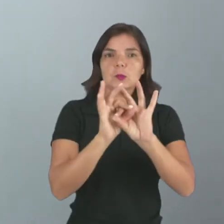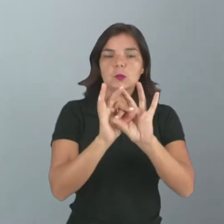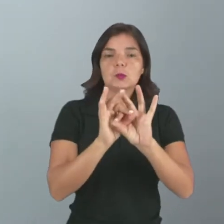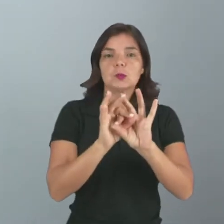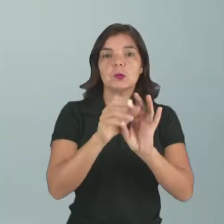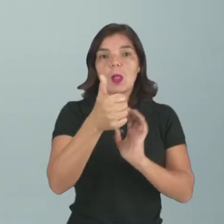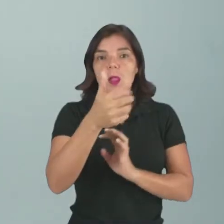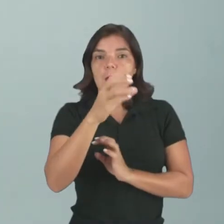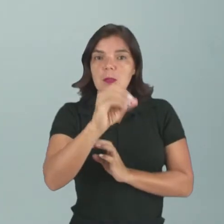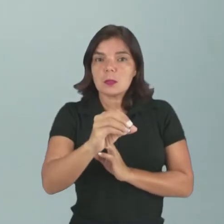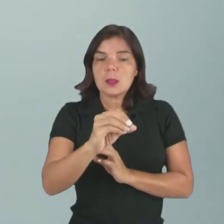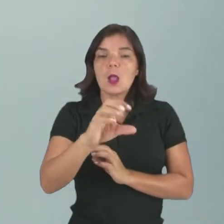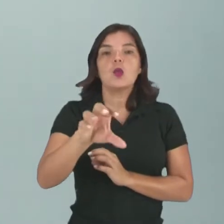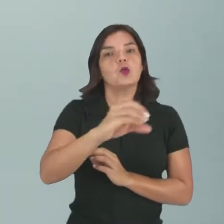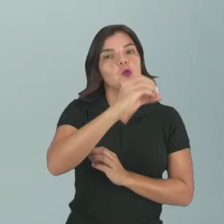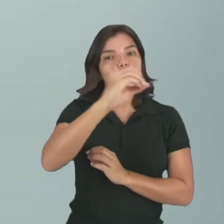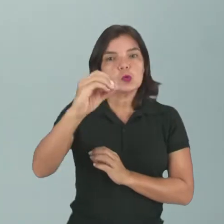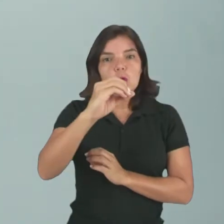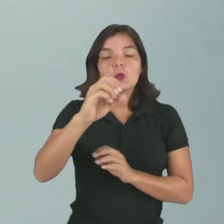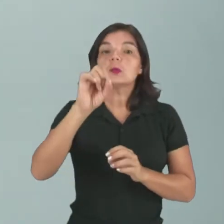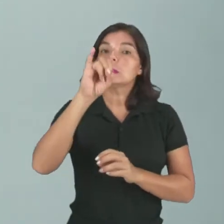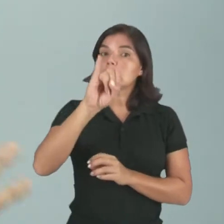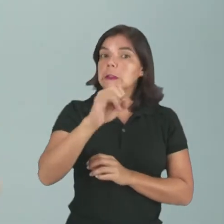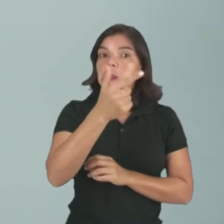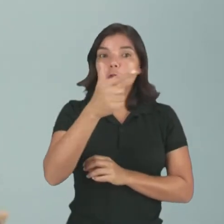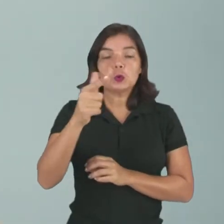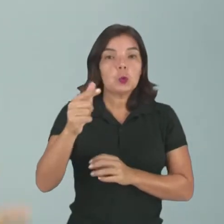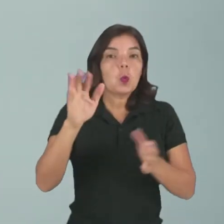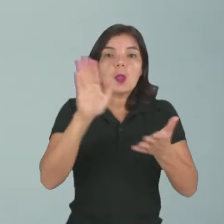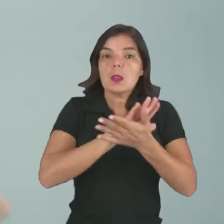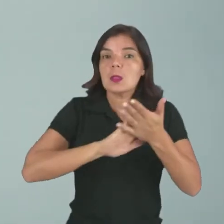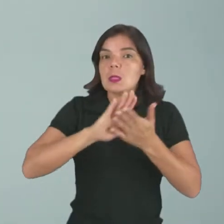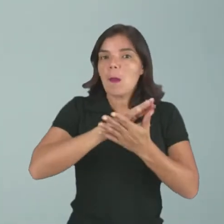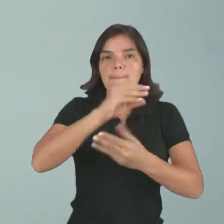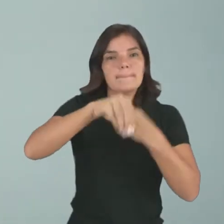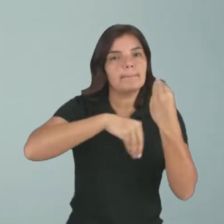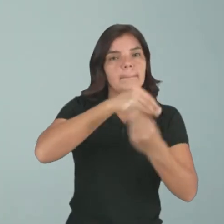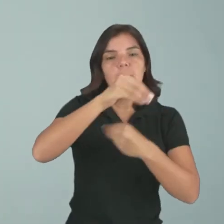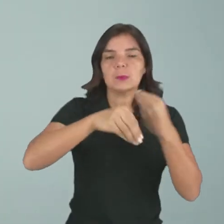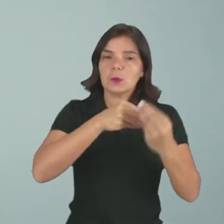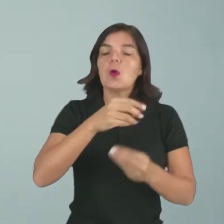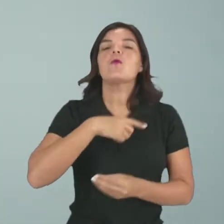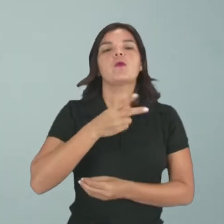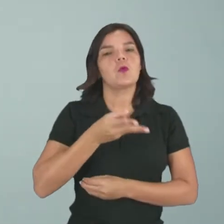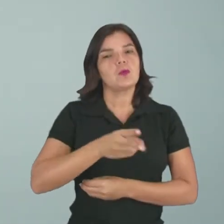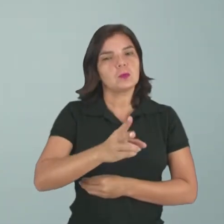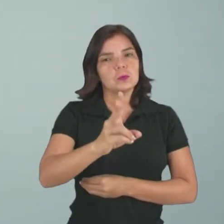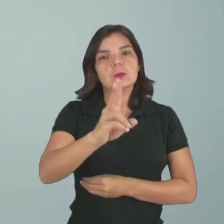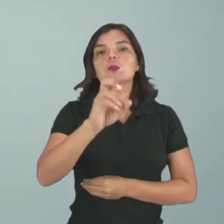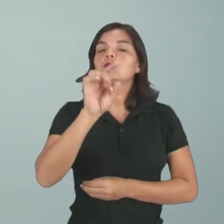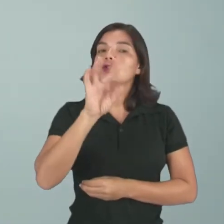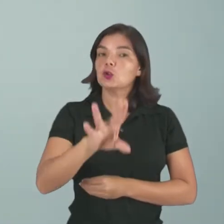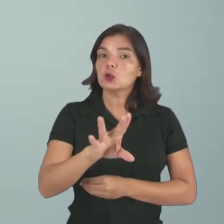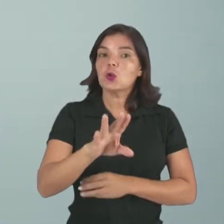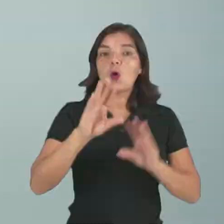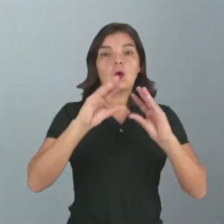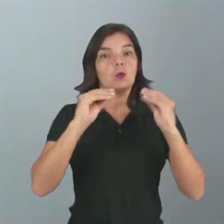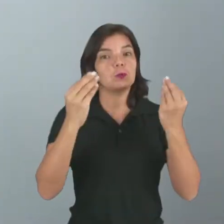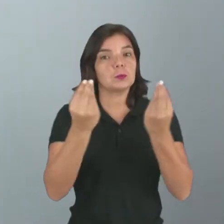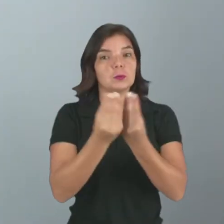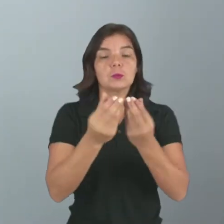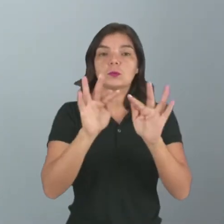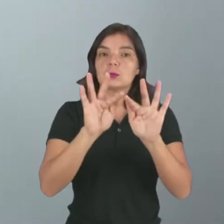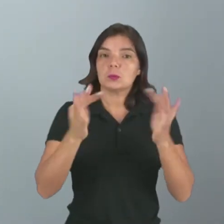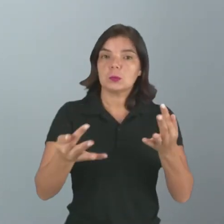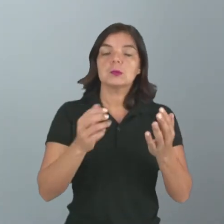10 moléculas de oxigênio, se eu não colocar mais nenhuma misturando, eu vou continuar falando de uma substância